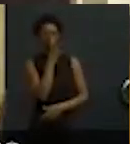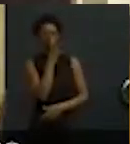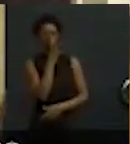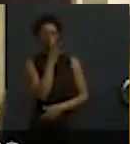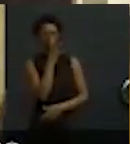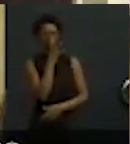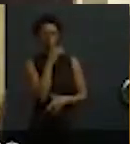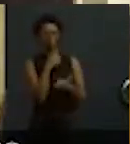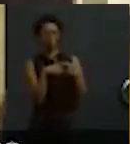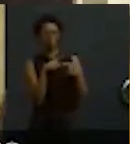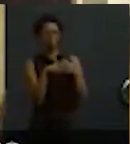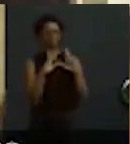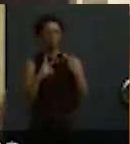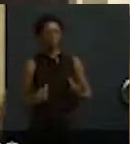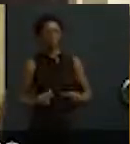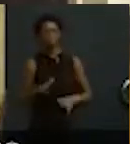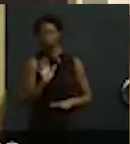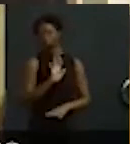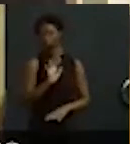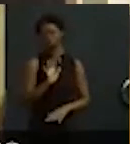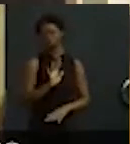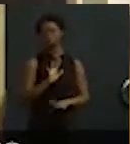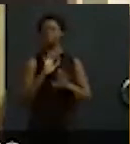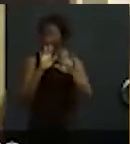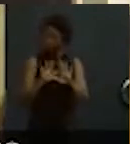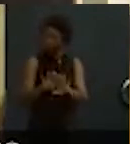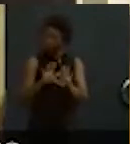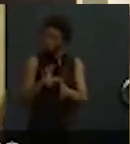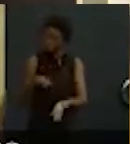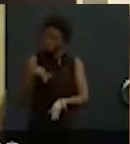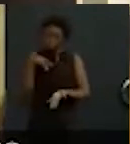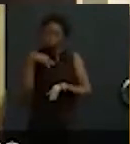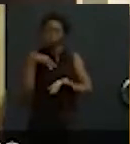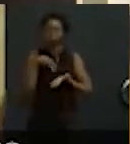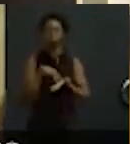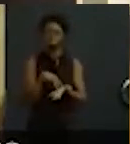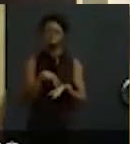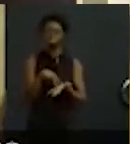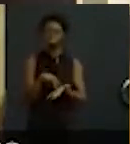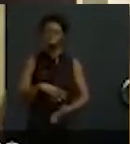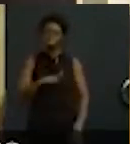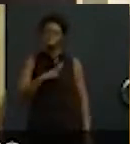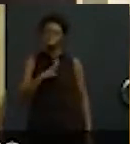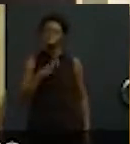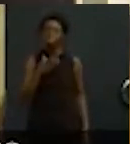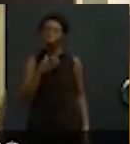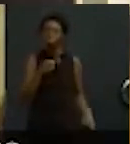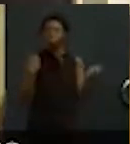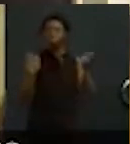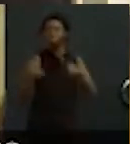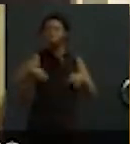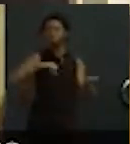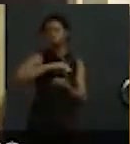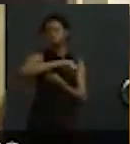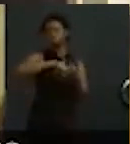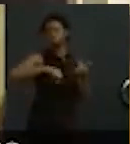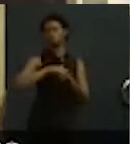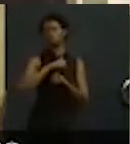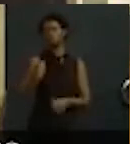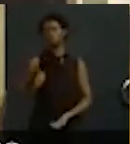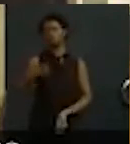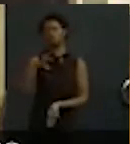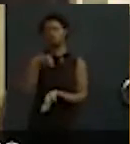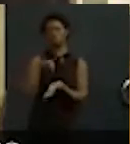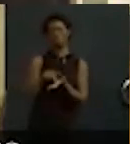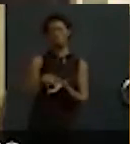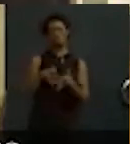drama humano, mas assumem o papel de atores dispostos a transformar a realidade adversa e